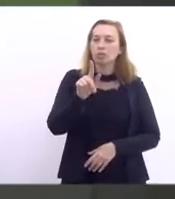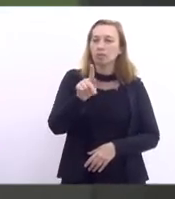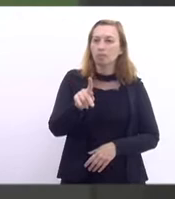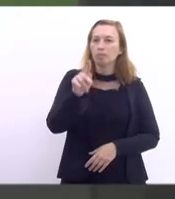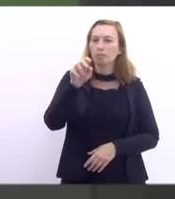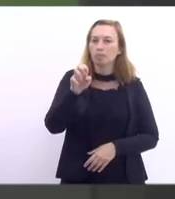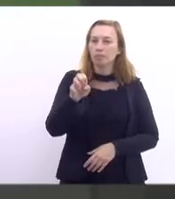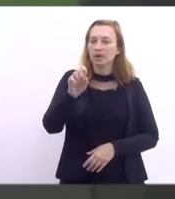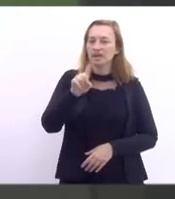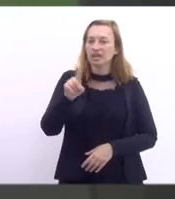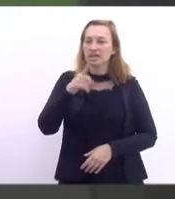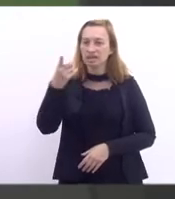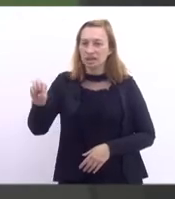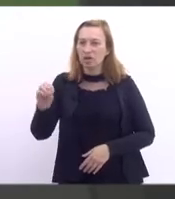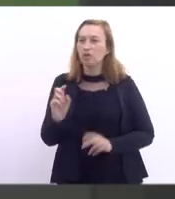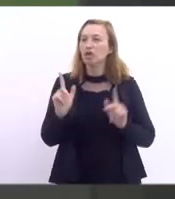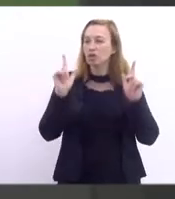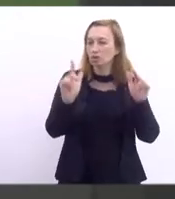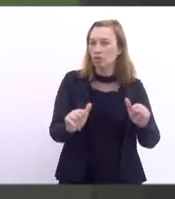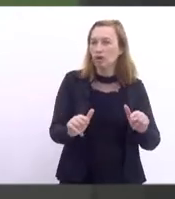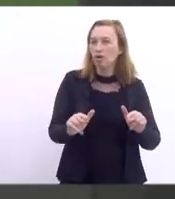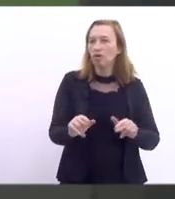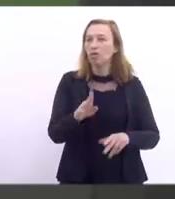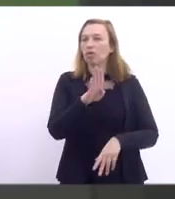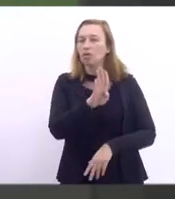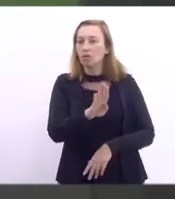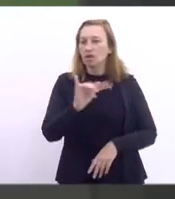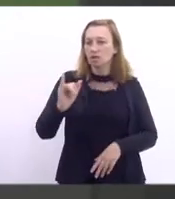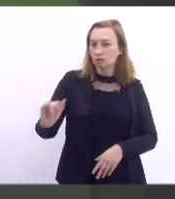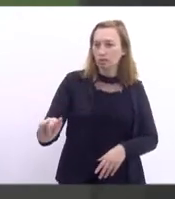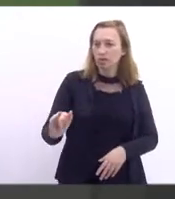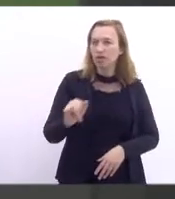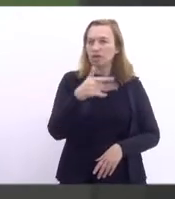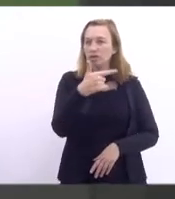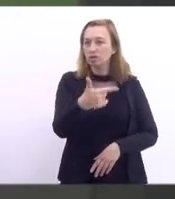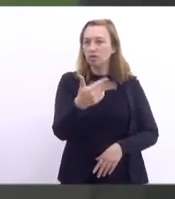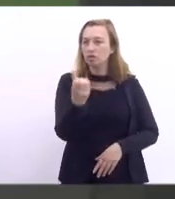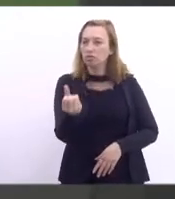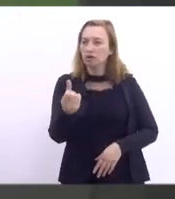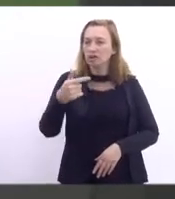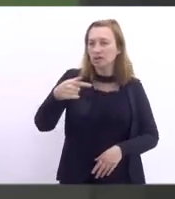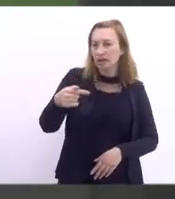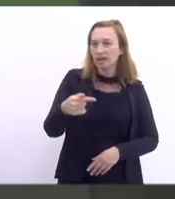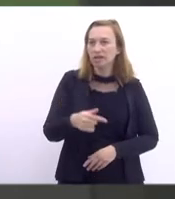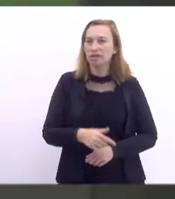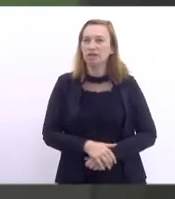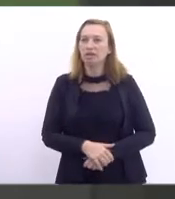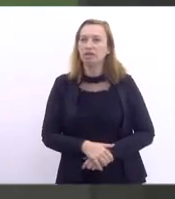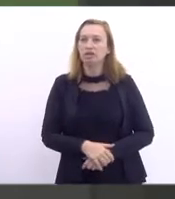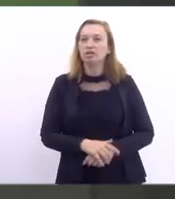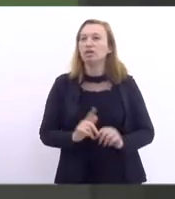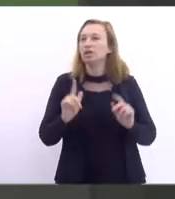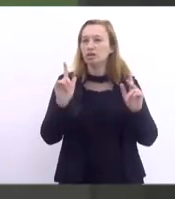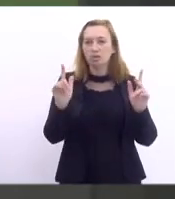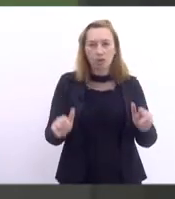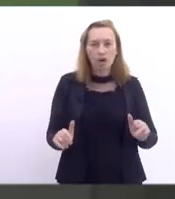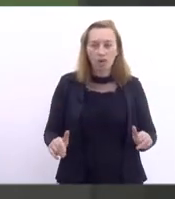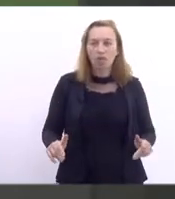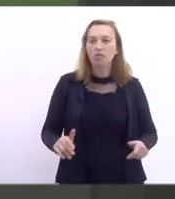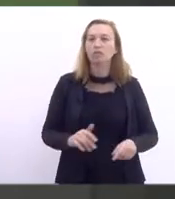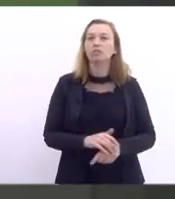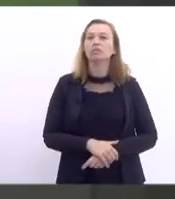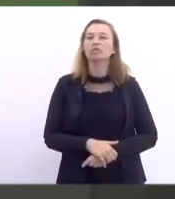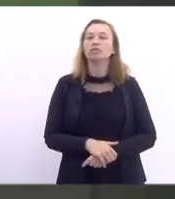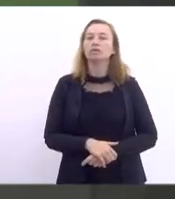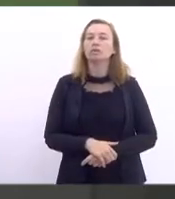é a mesma coisa no valor de quatro vírus 267 lá dentro mesmo caso a no